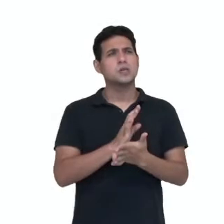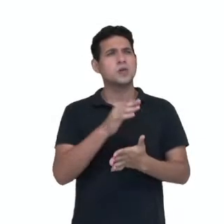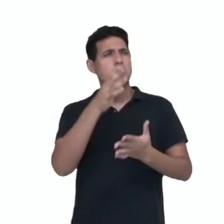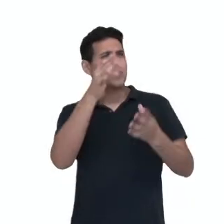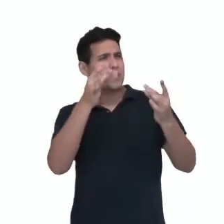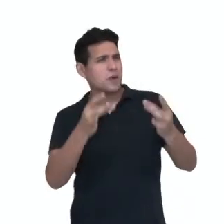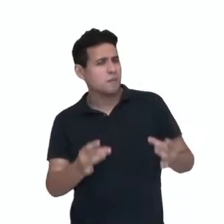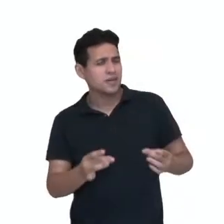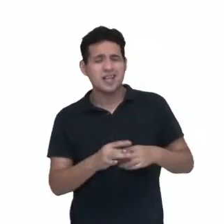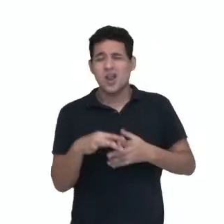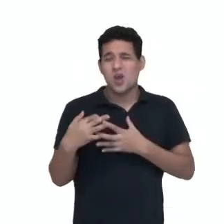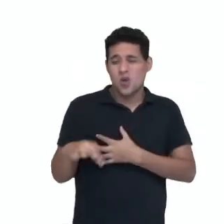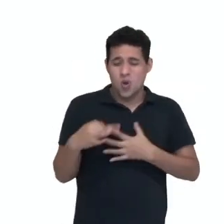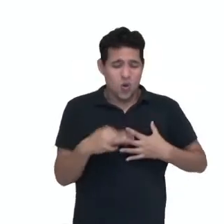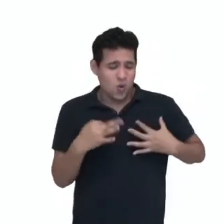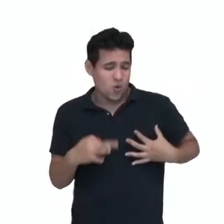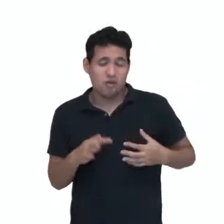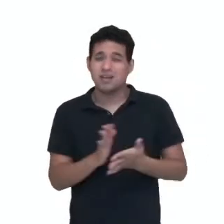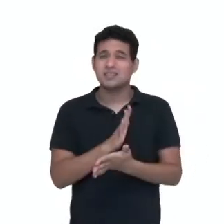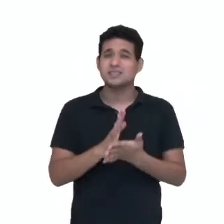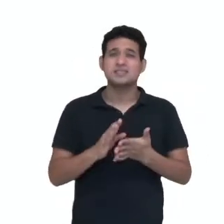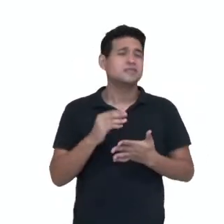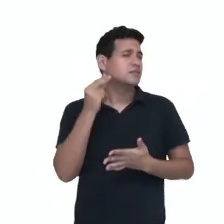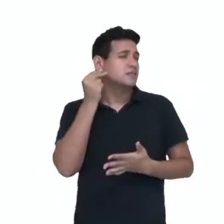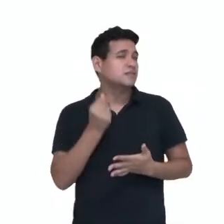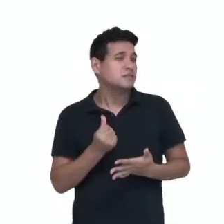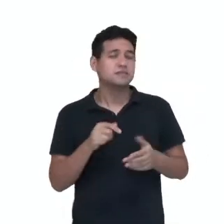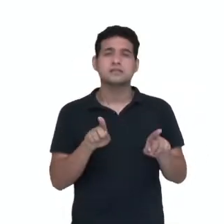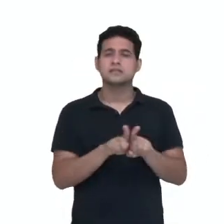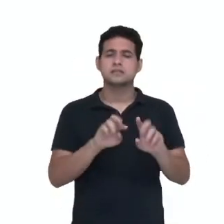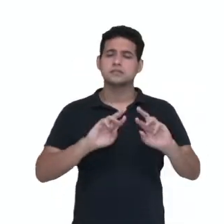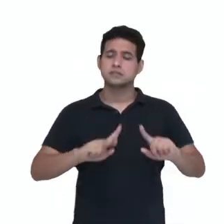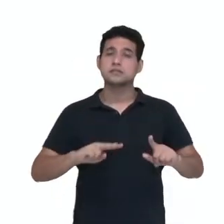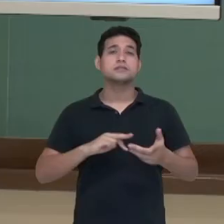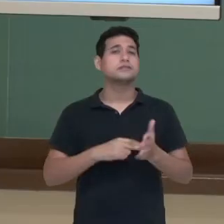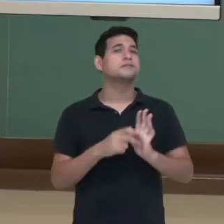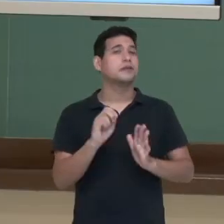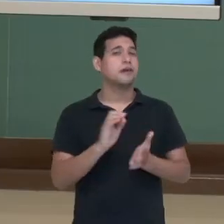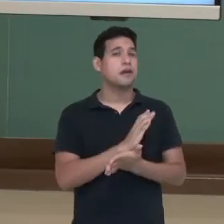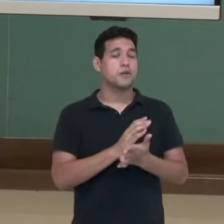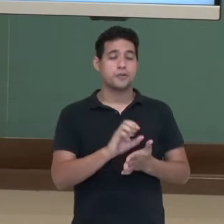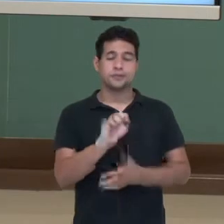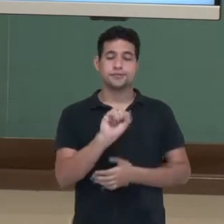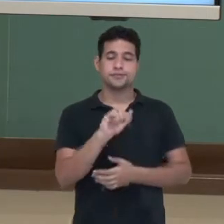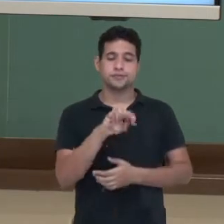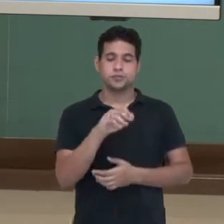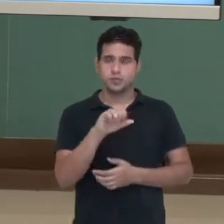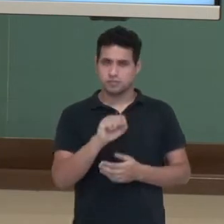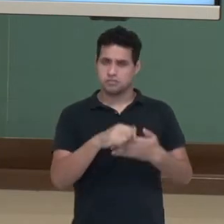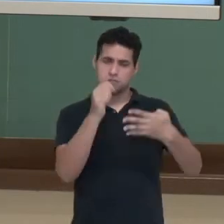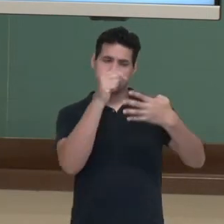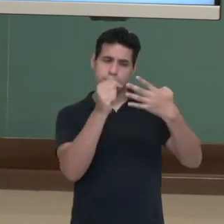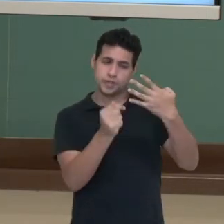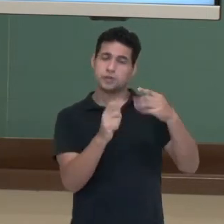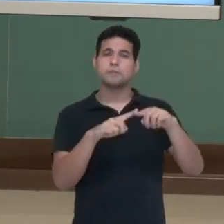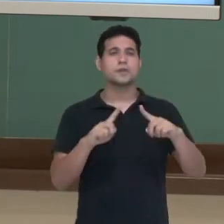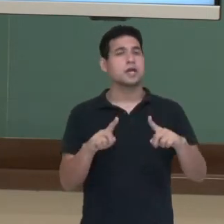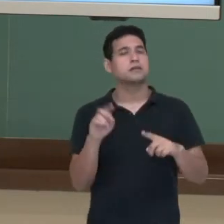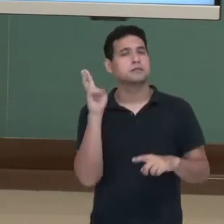el área, dolor, alguna secreción. Então, esses são os sintomas. Lembrando, gente,